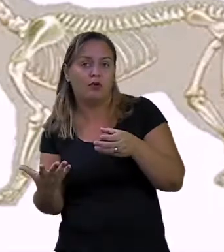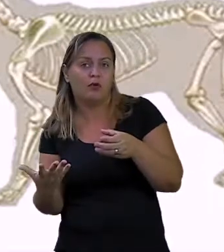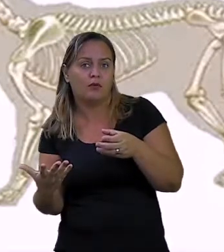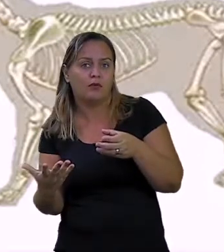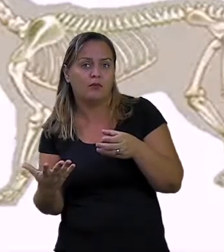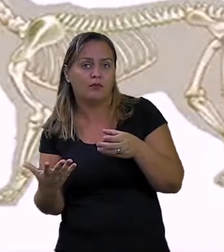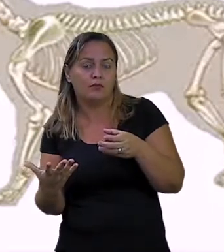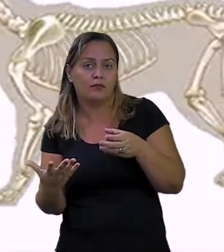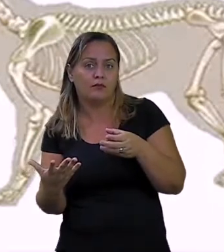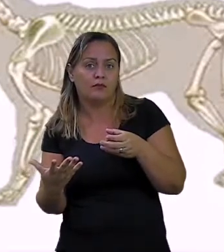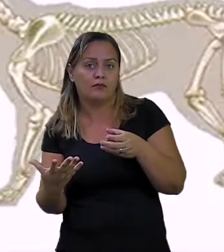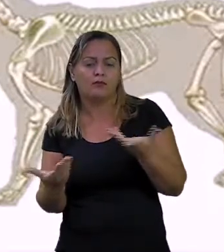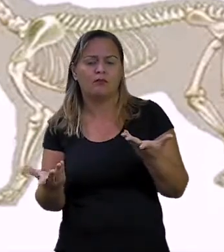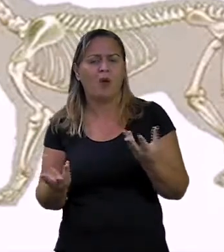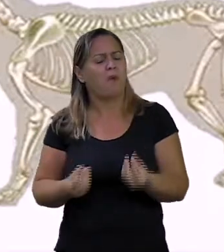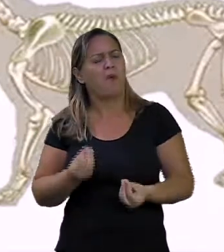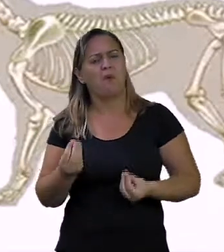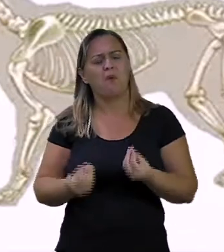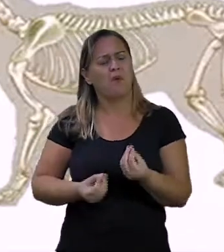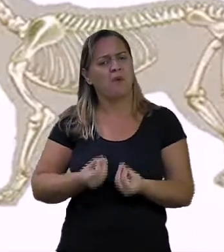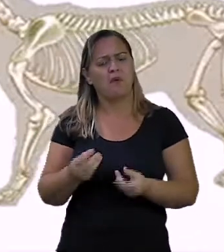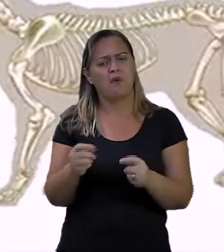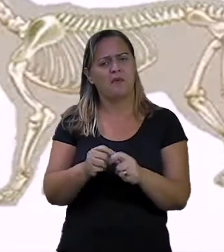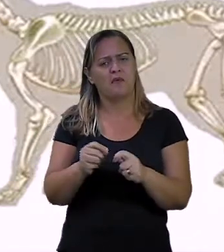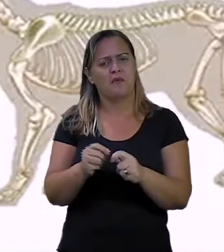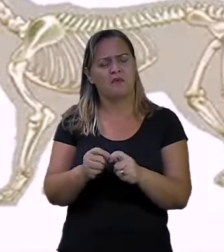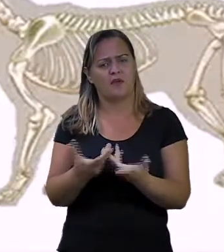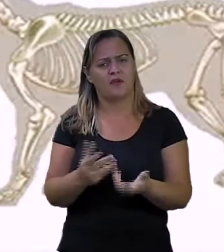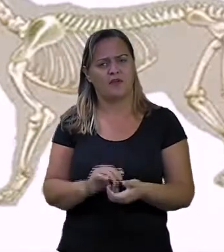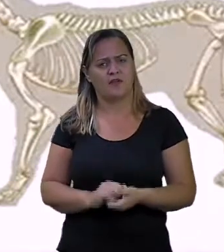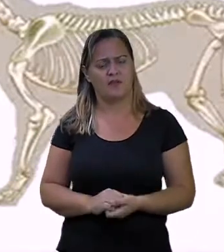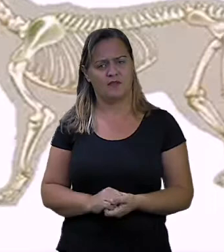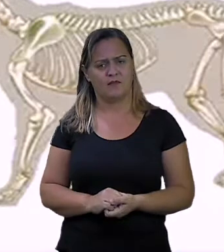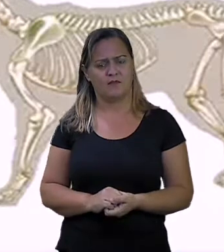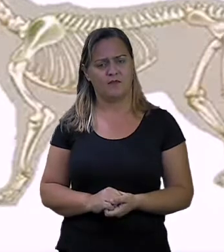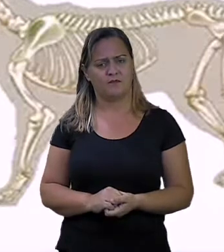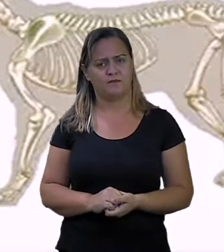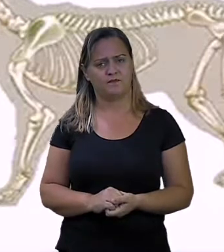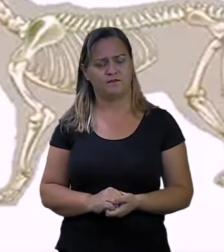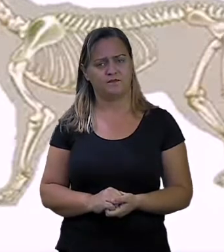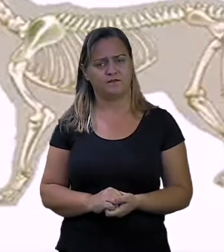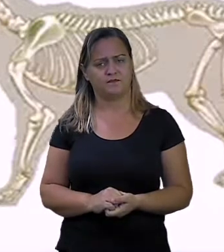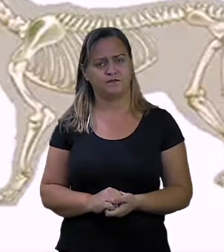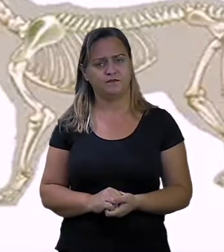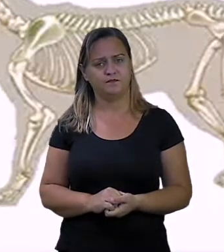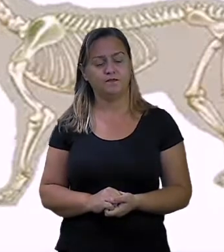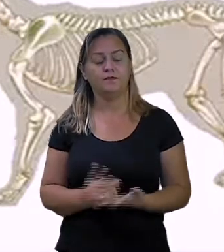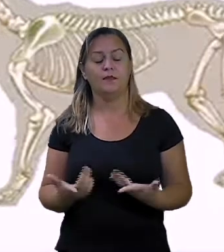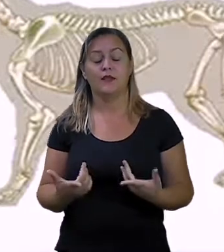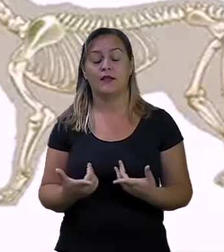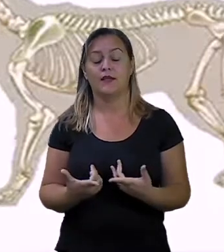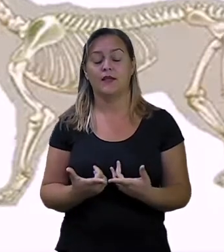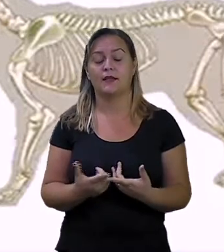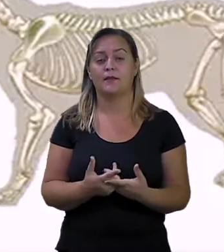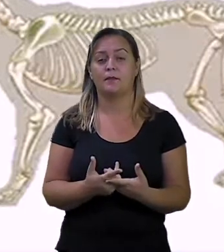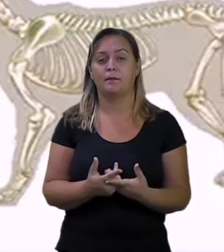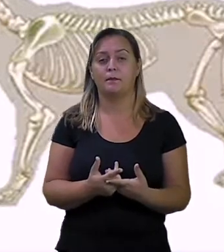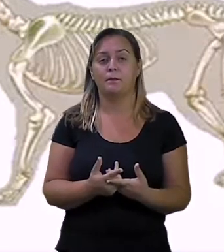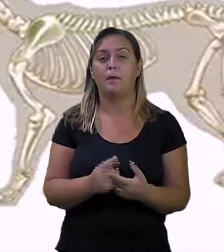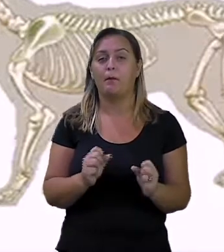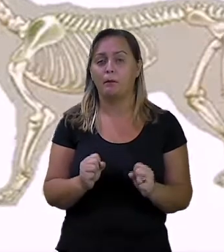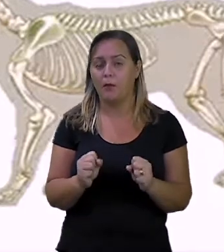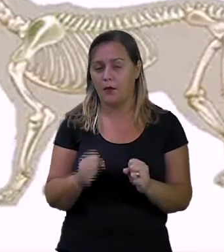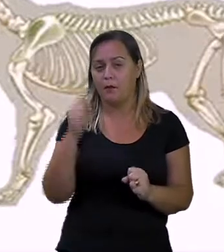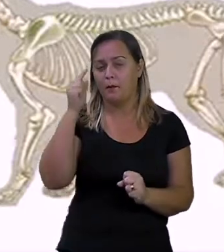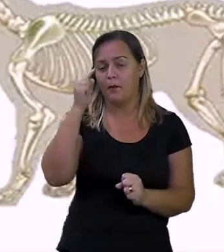esses? Para que serve essa armadura externa? Bom, além da proteção, ela